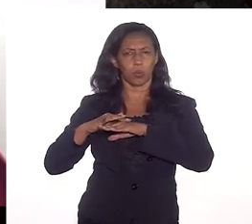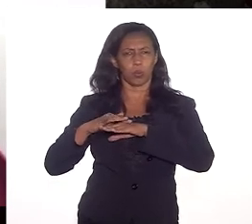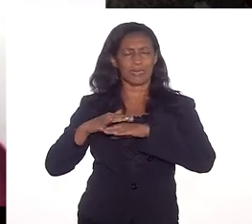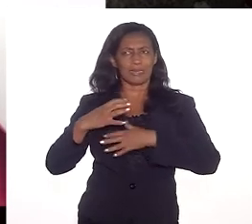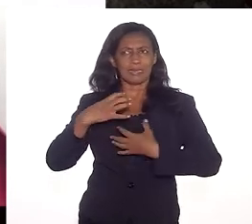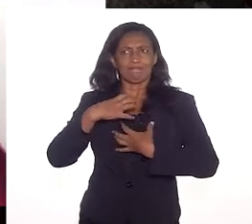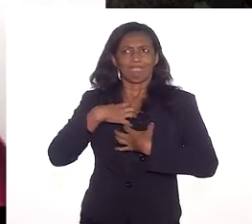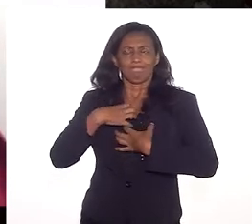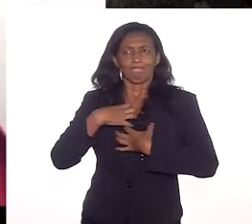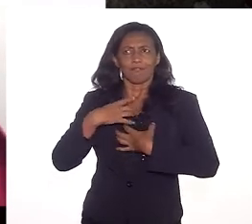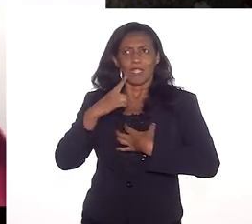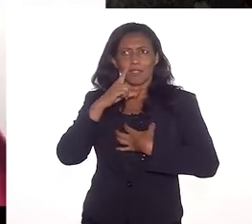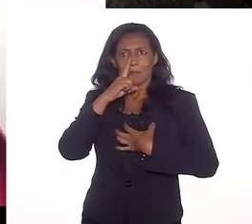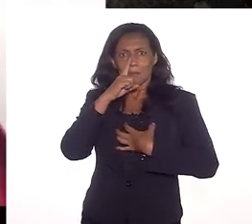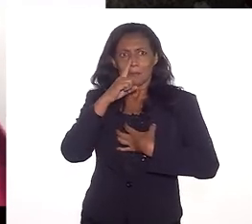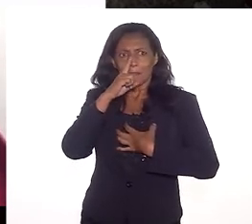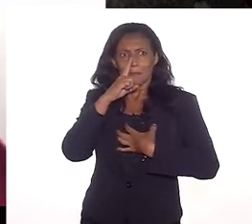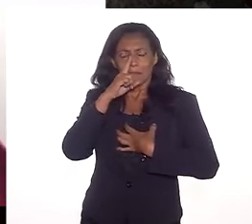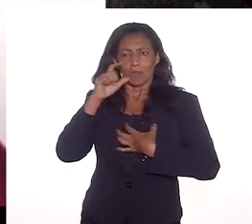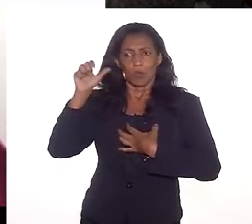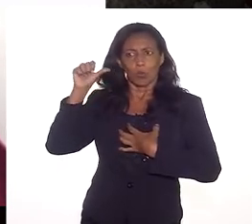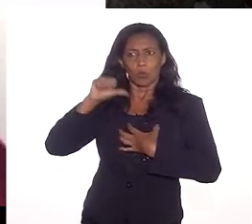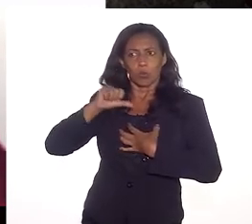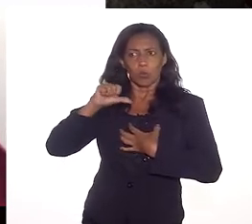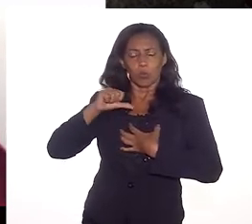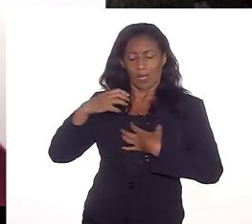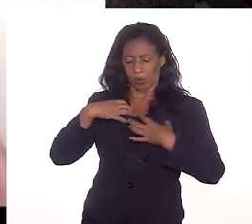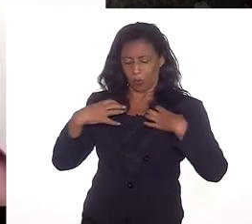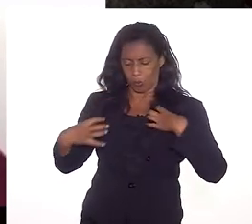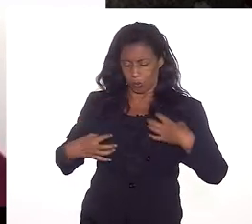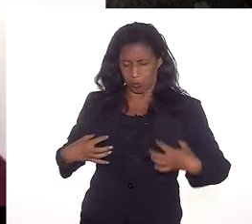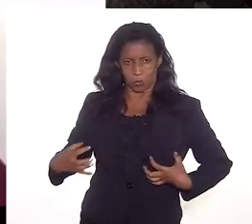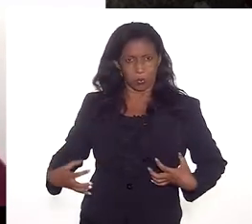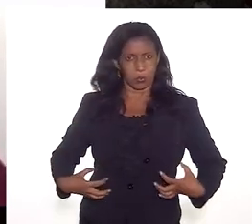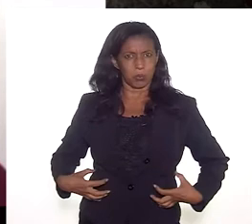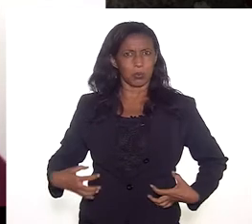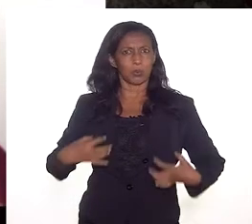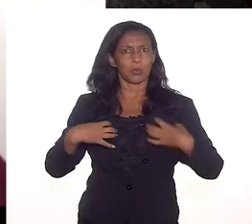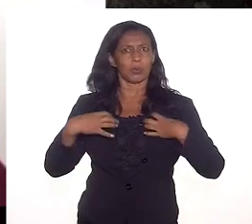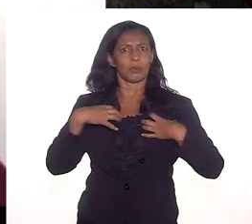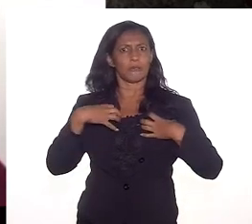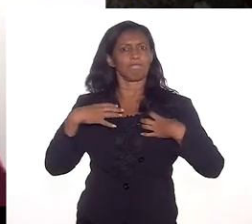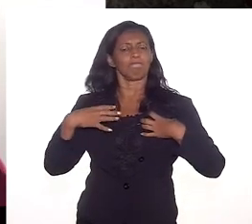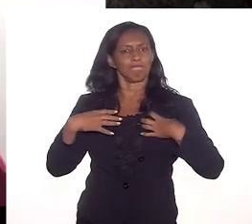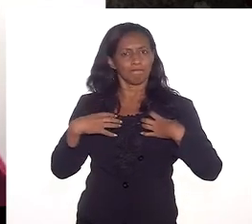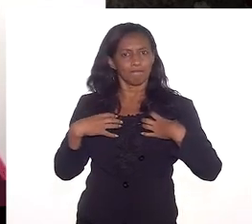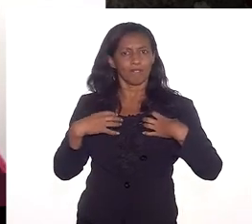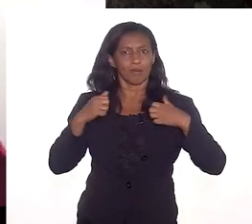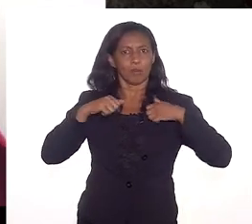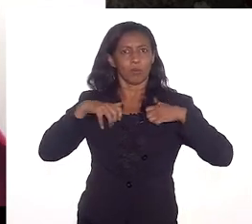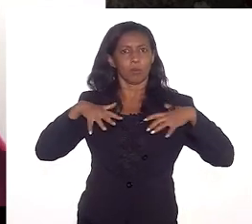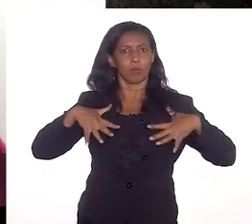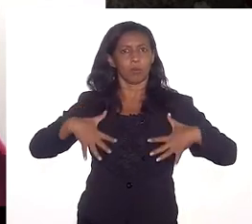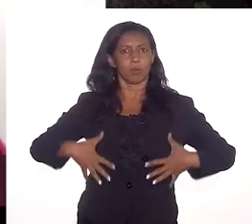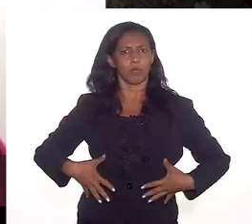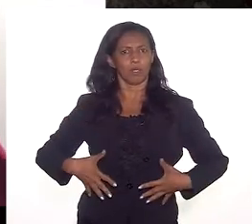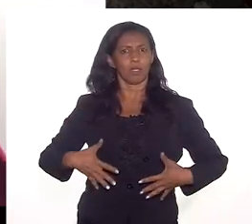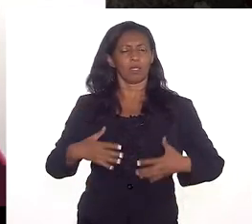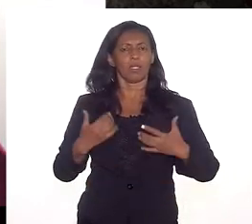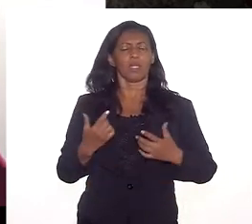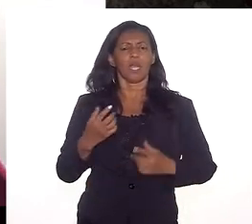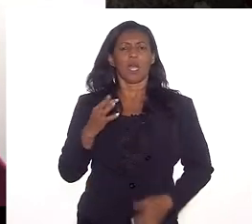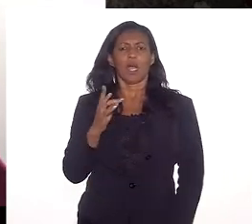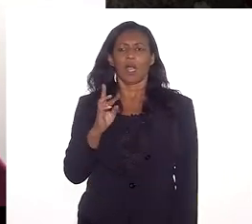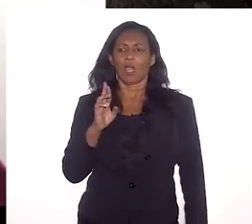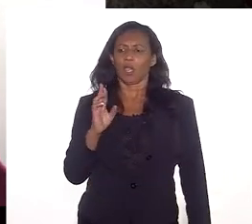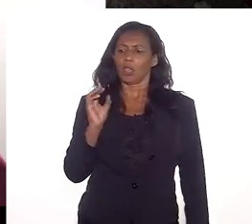Covid vai se agravando, a Covid afeta vários órgãos, né? Vários sistemas do nosso corpo, né? E em